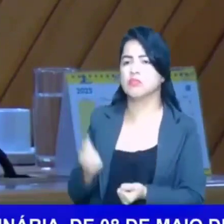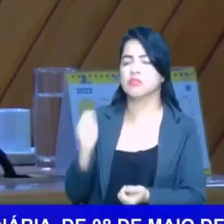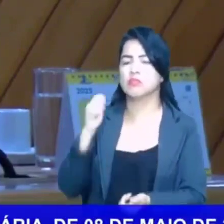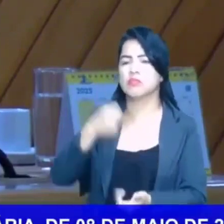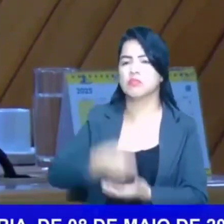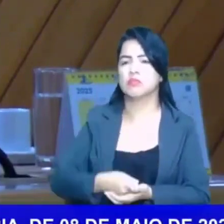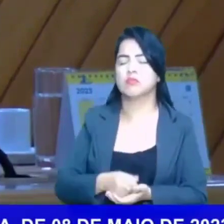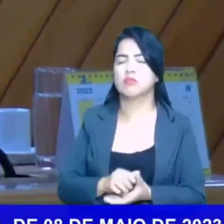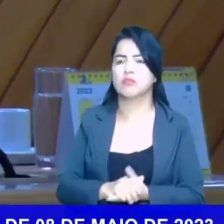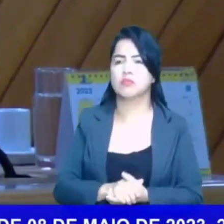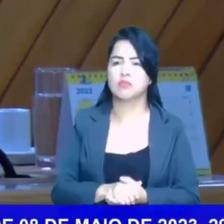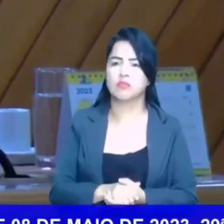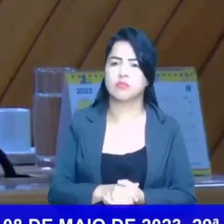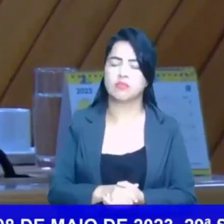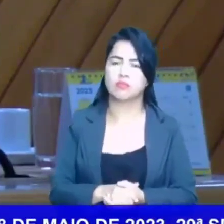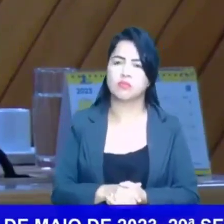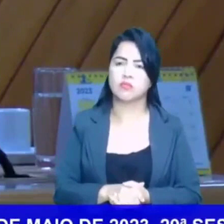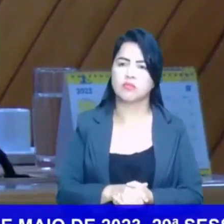pagamento.